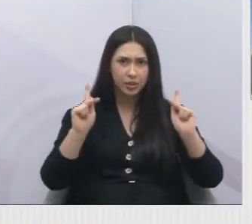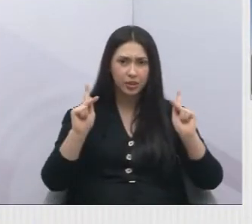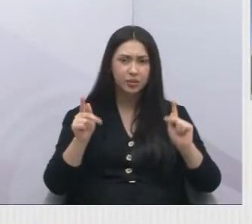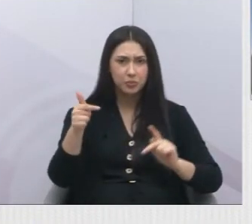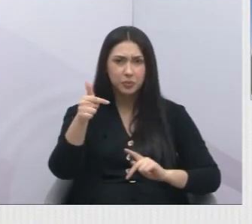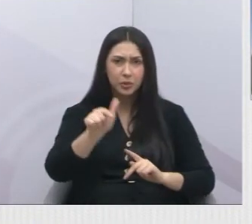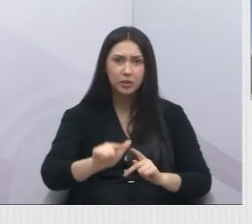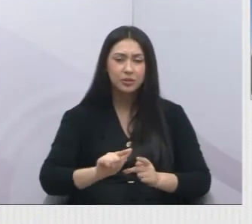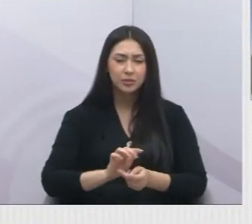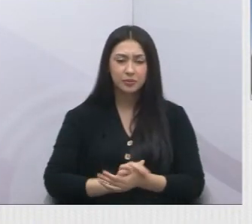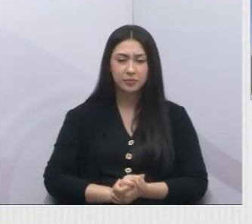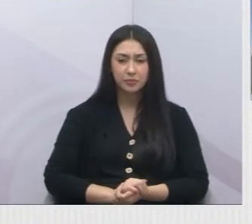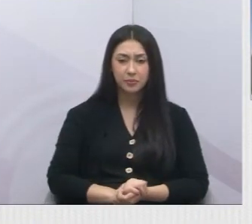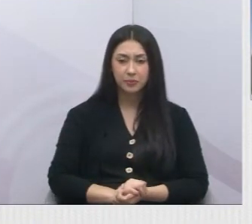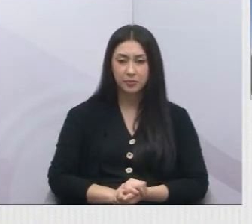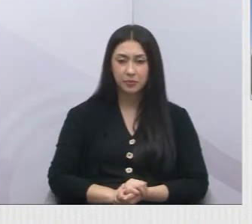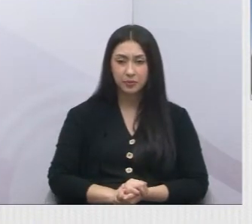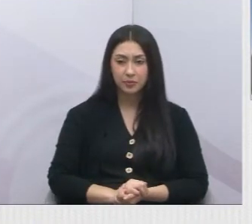Pode ir para o próximo?